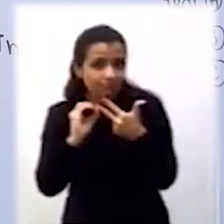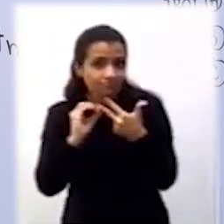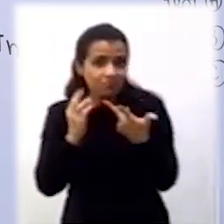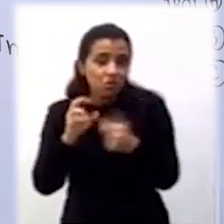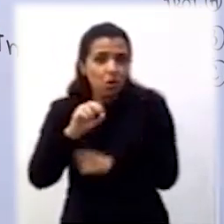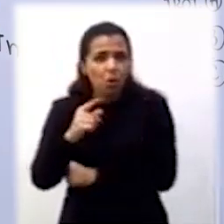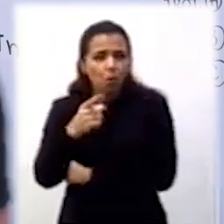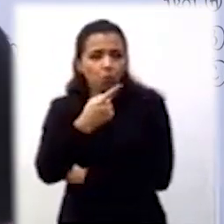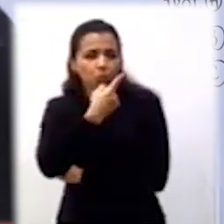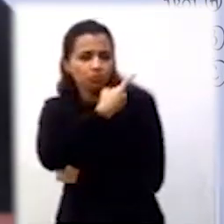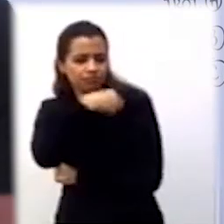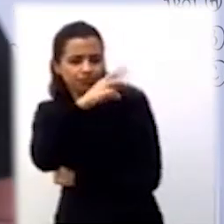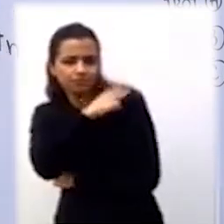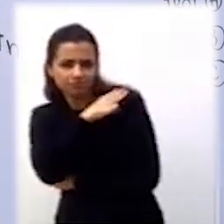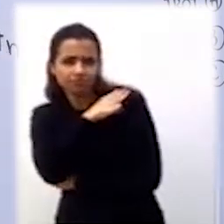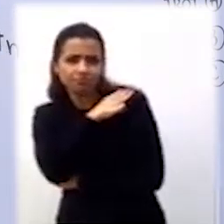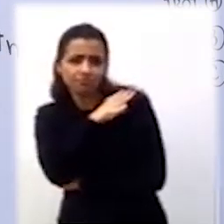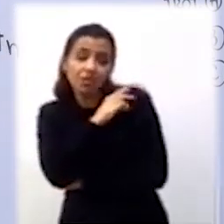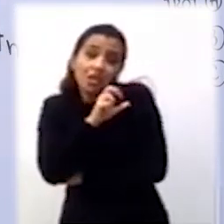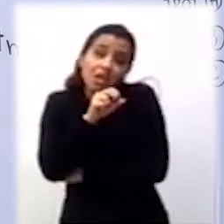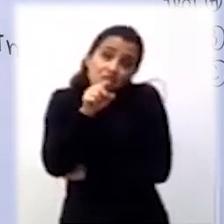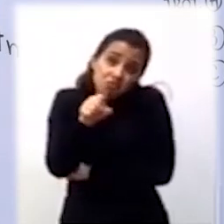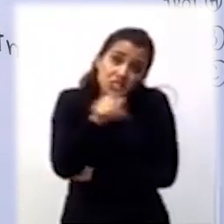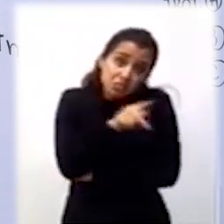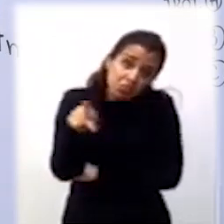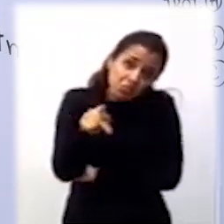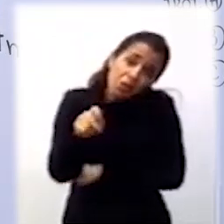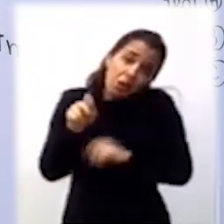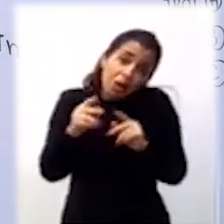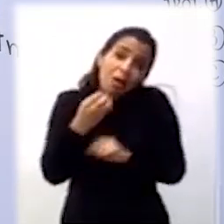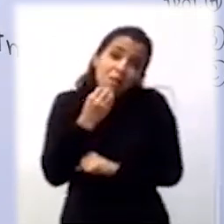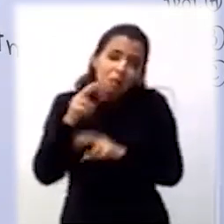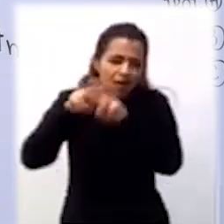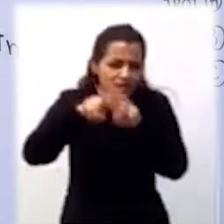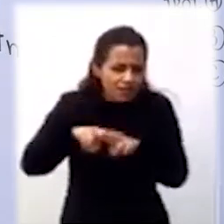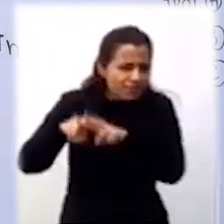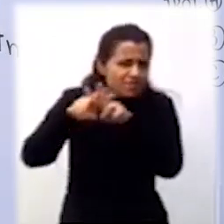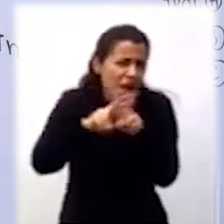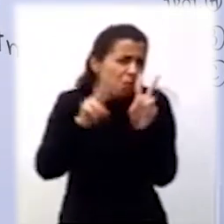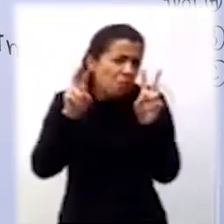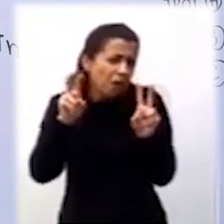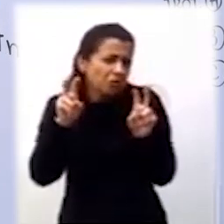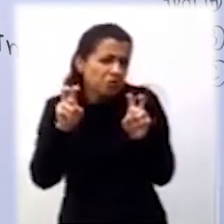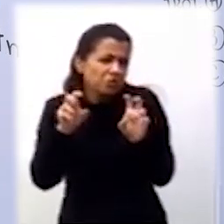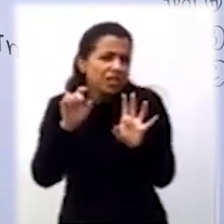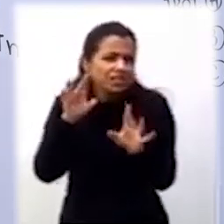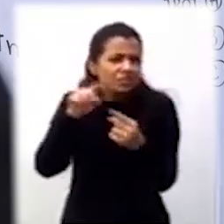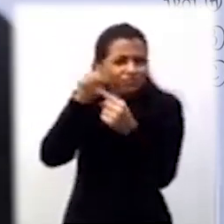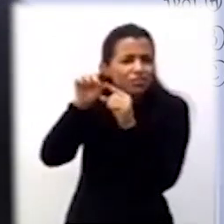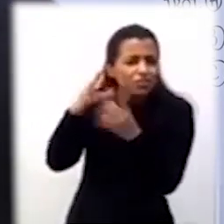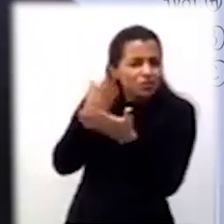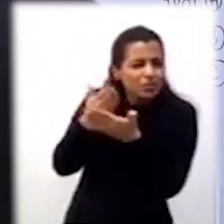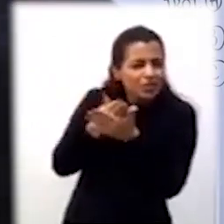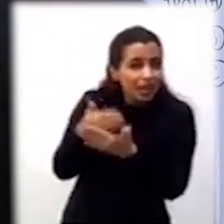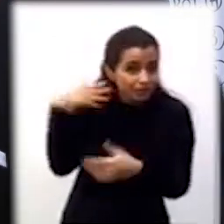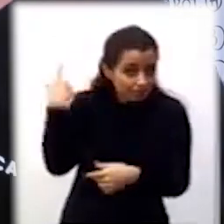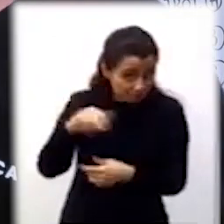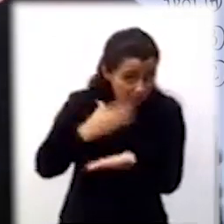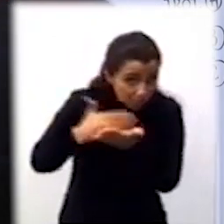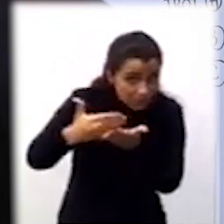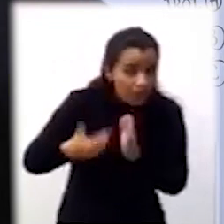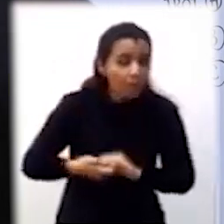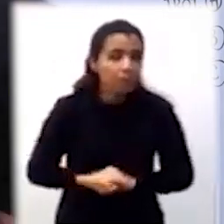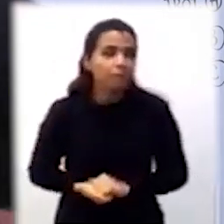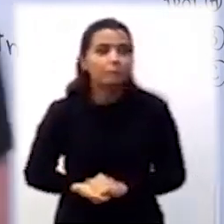que é professor, quem sabe para você também revisar esse assunto. Sei que você já sabe, mas o objetivo é revisar. Bora começar? Então, galera, a